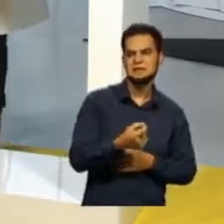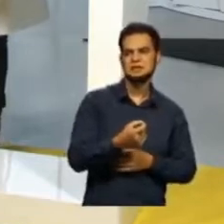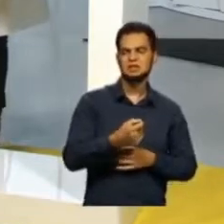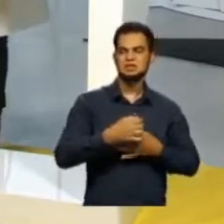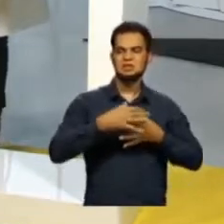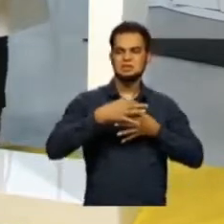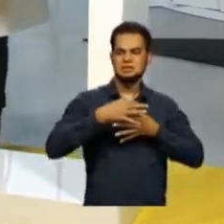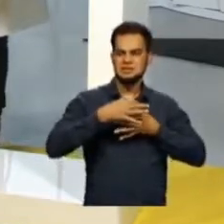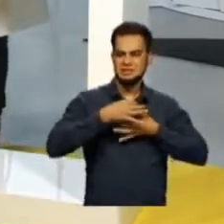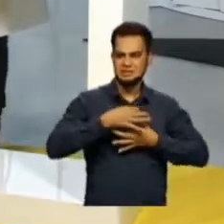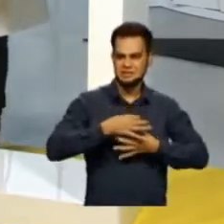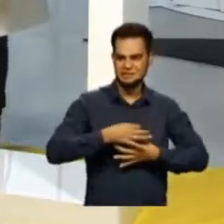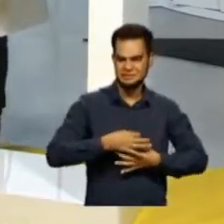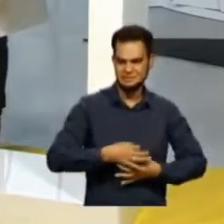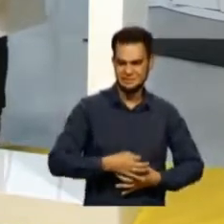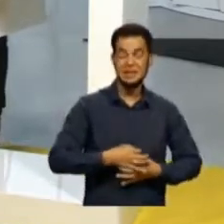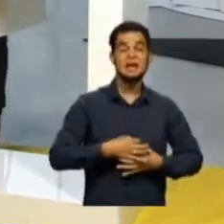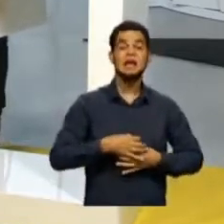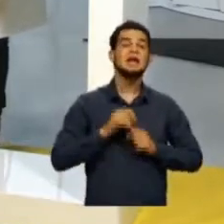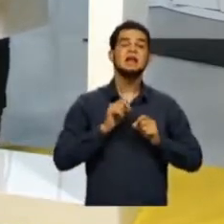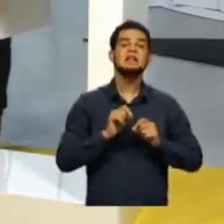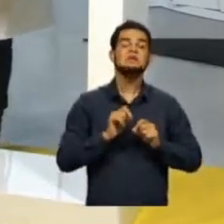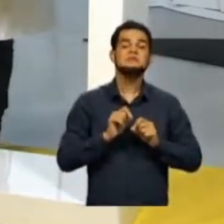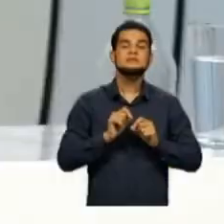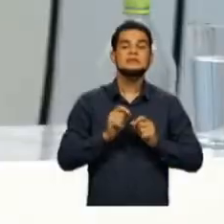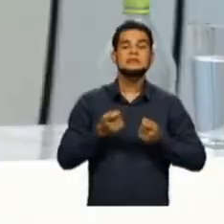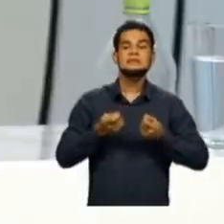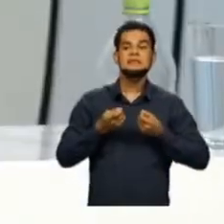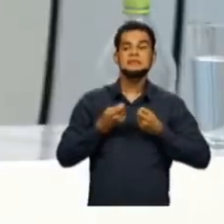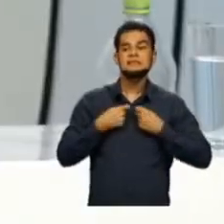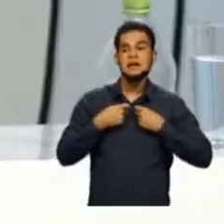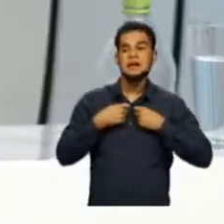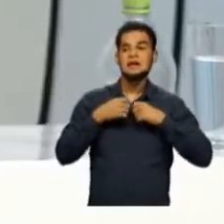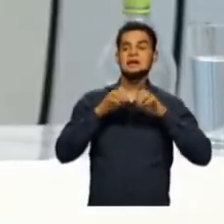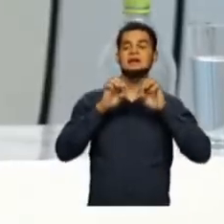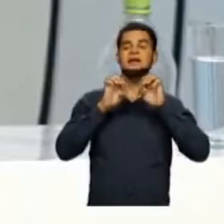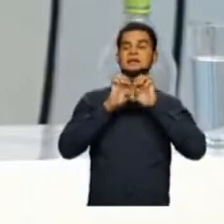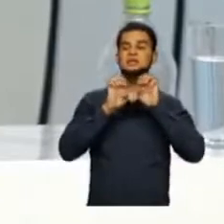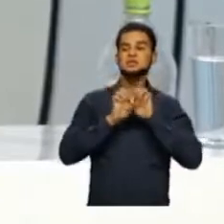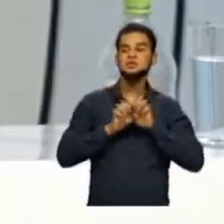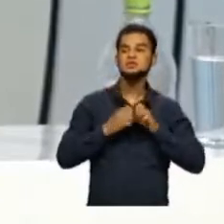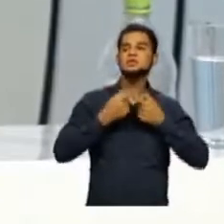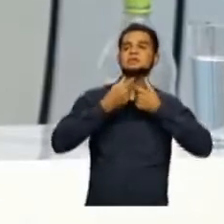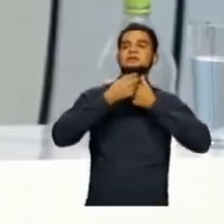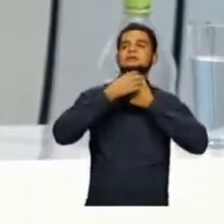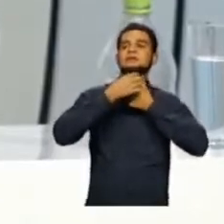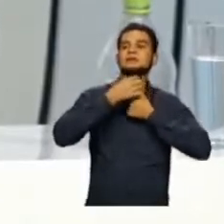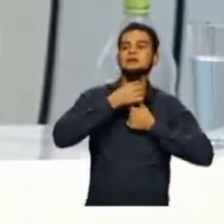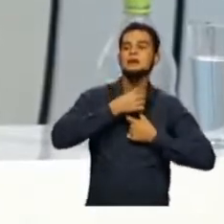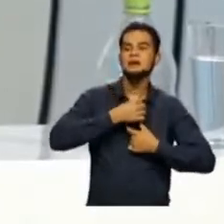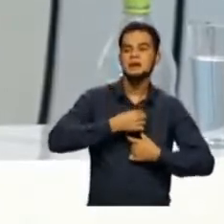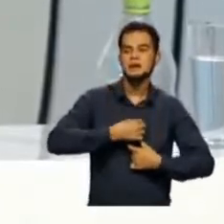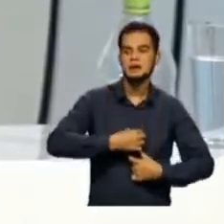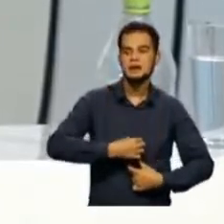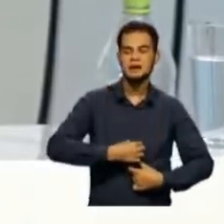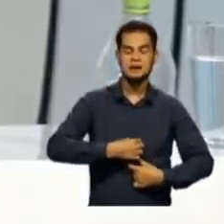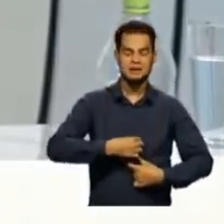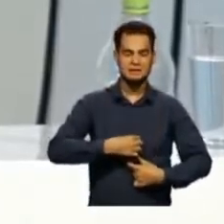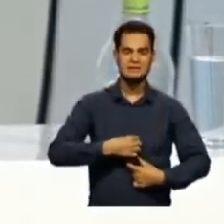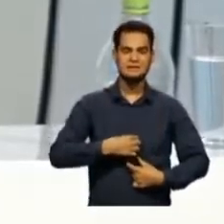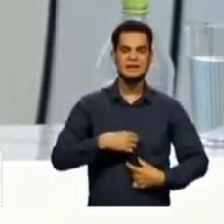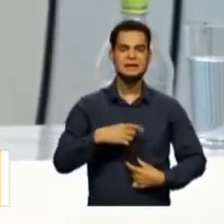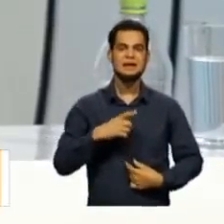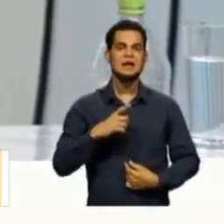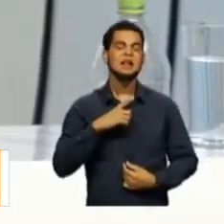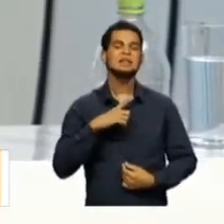essa cartilagem, ela dá uma estrutura para a traqueia, de maneira que ela mantém essa